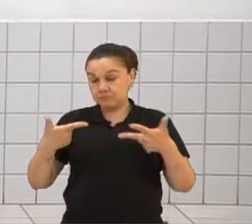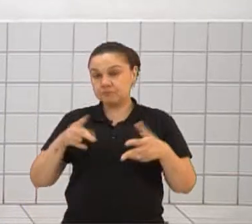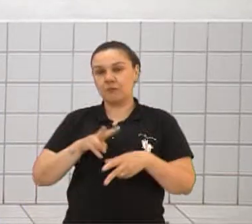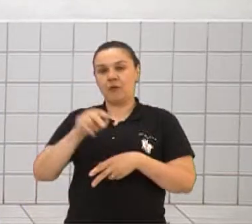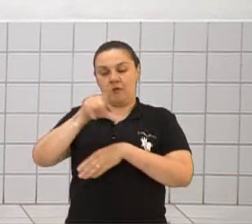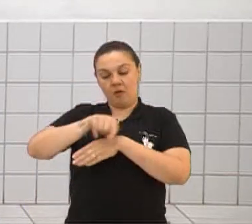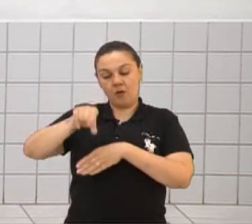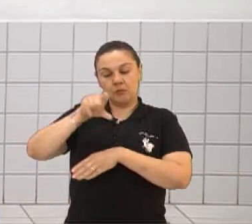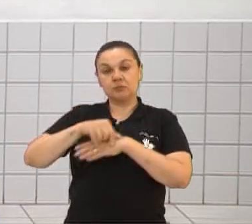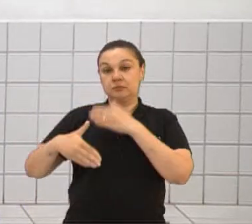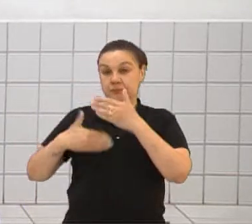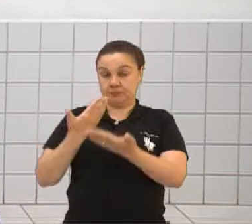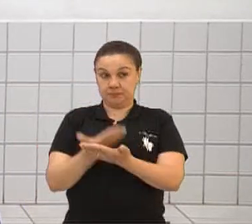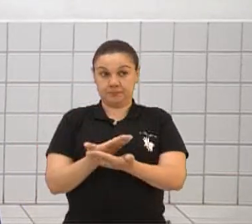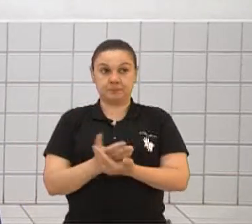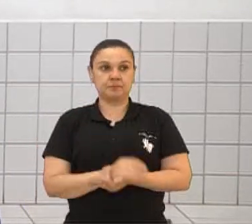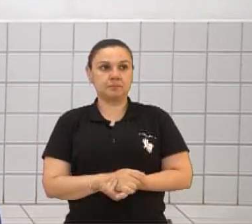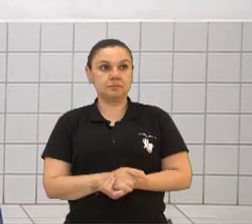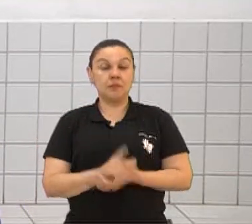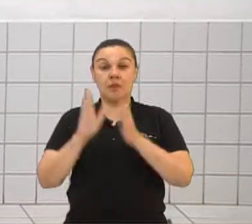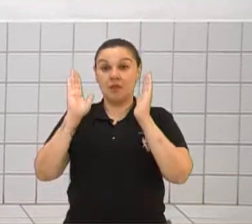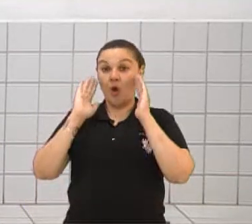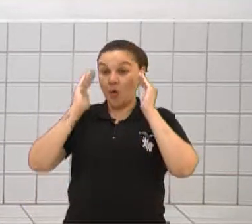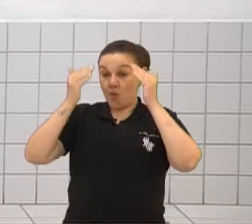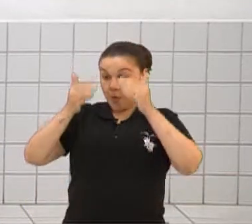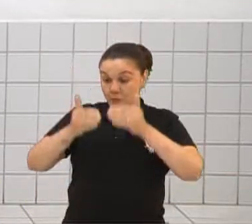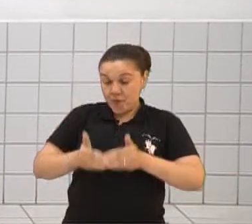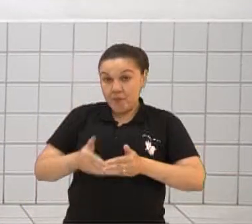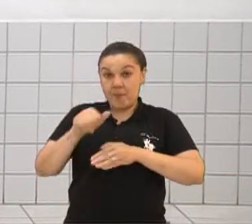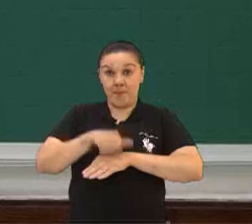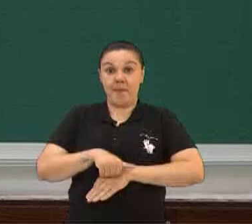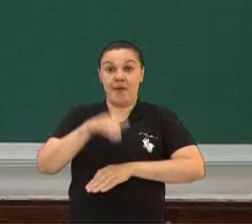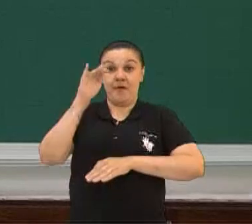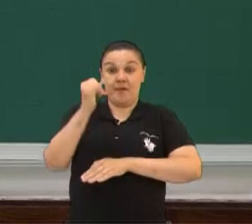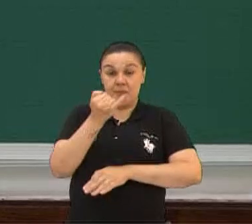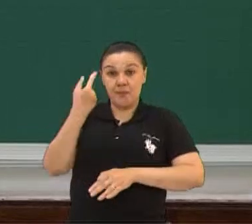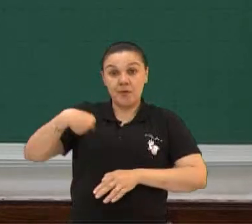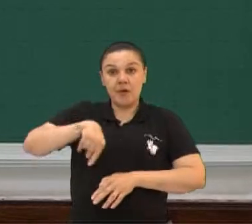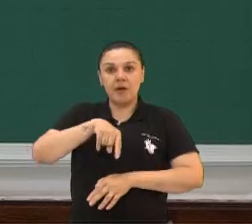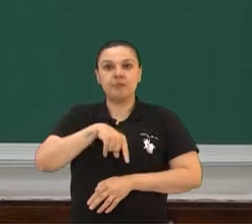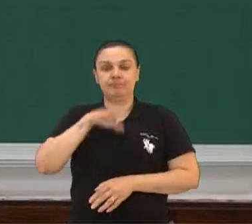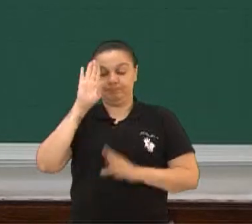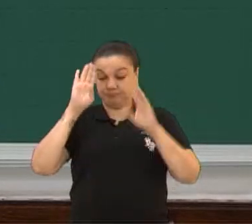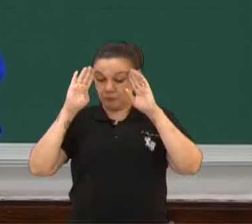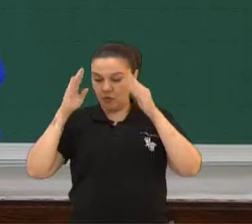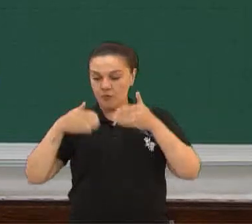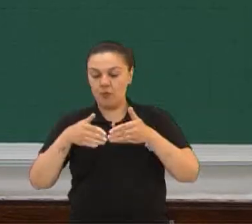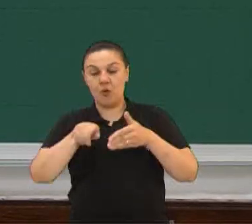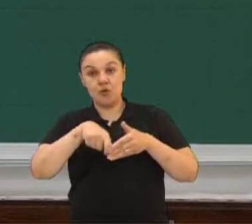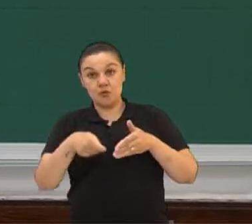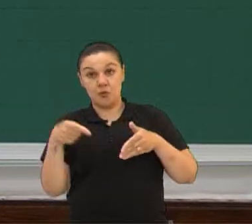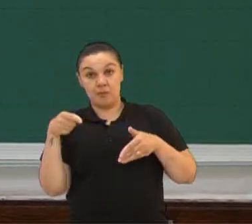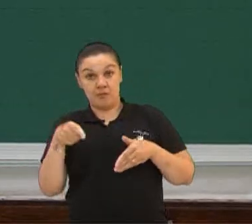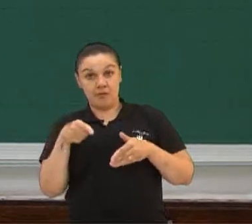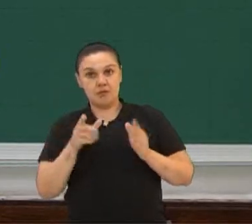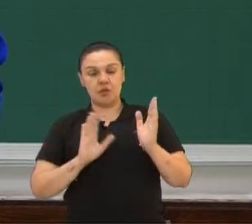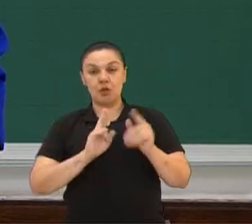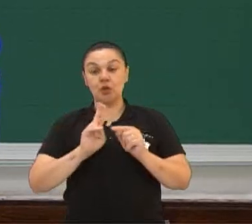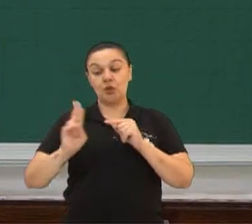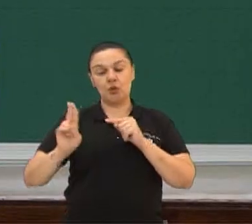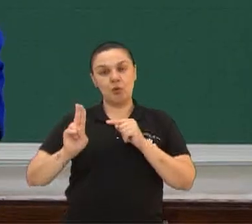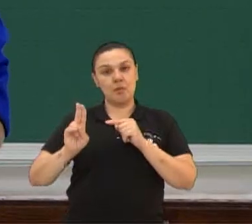aparecer ao decorrer da aula, tá? O produto mais importante que a gente pode destacar aí da escola de Frankfurt foi a